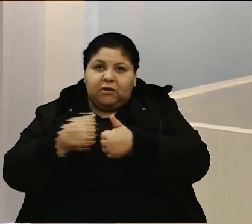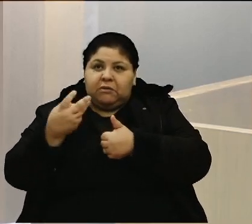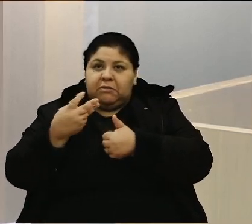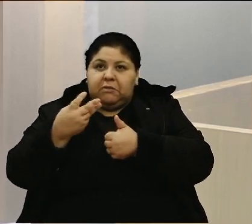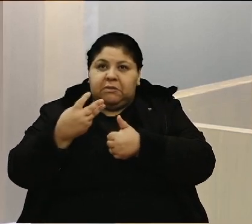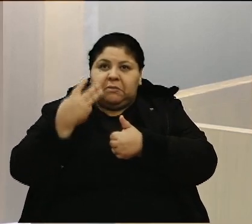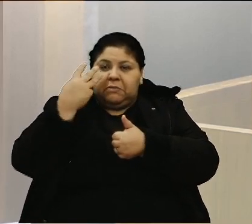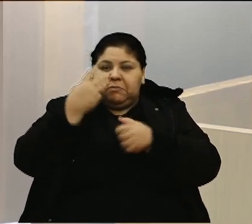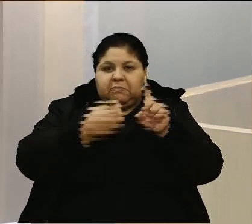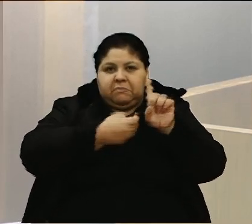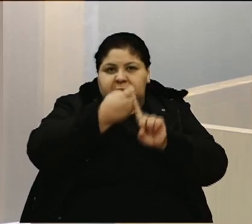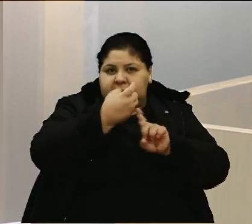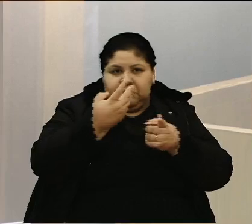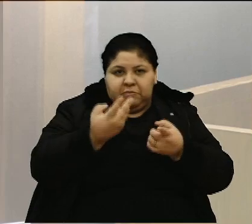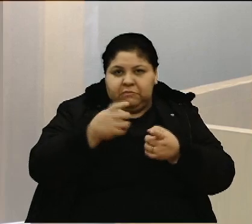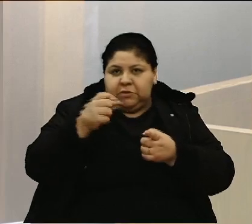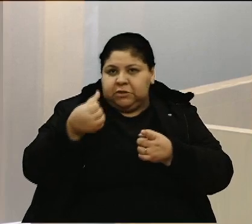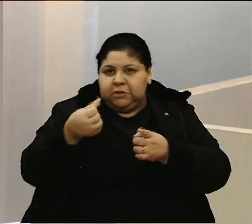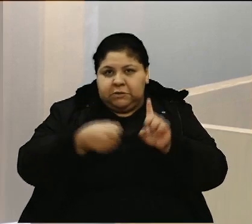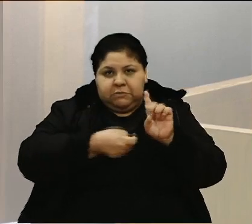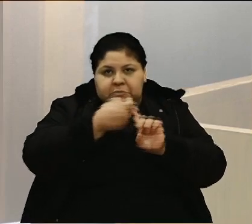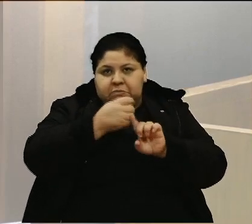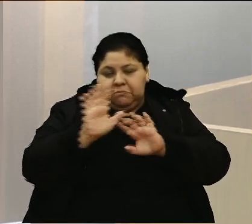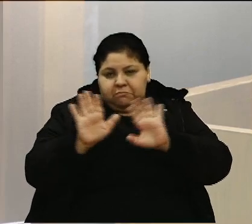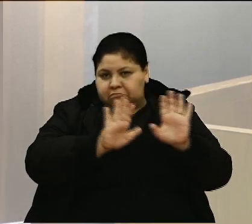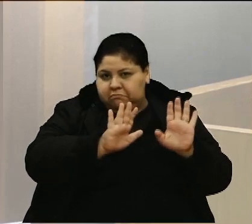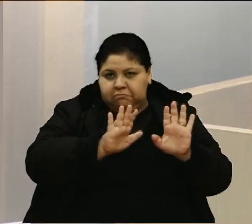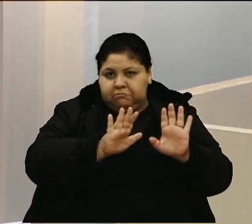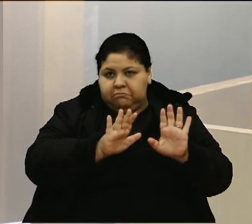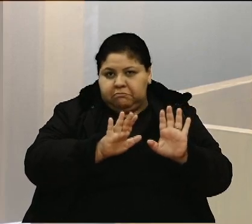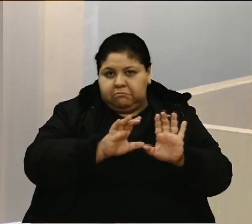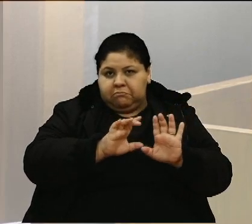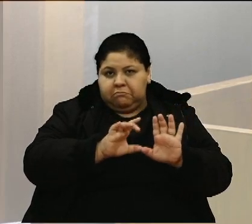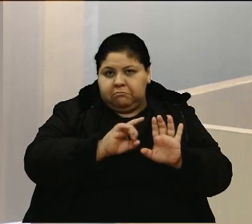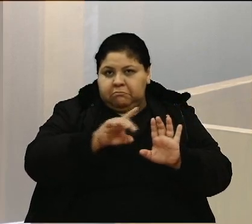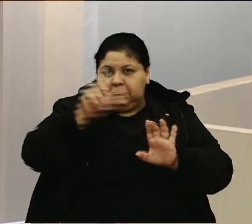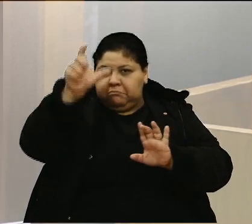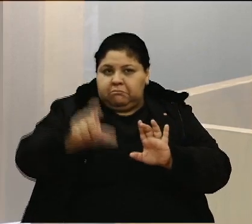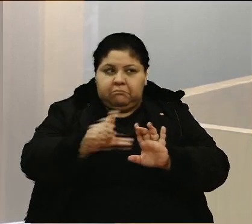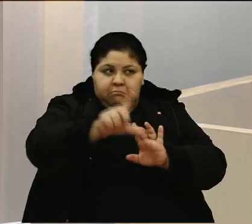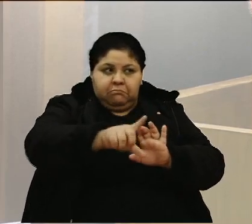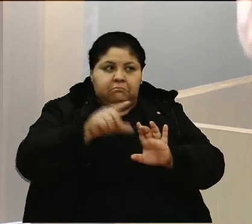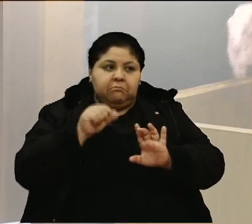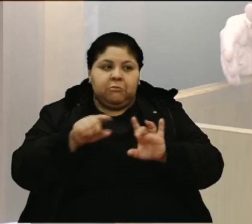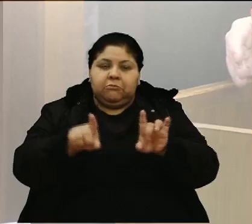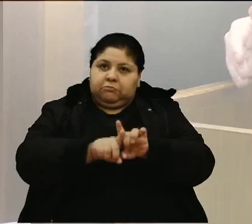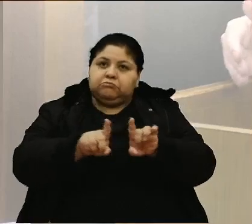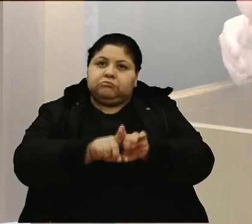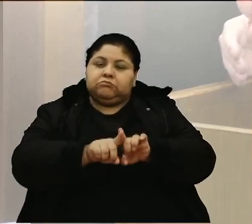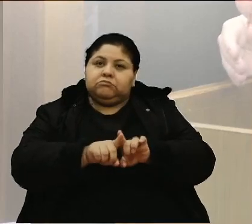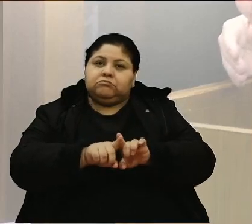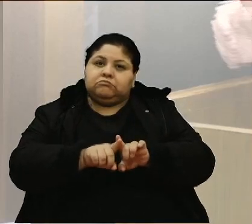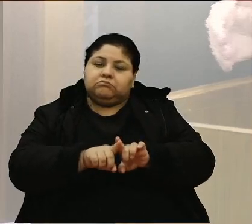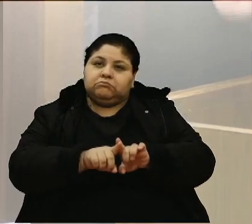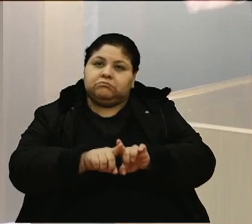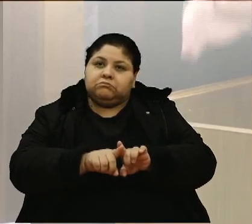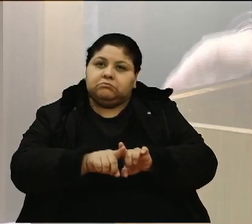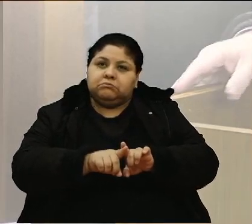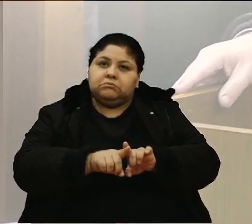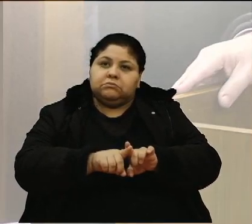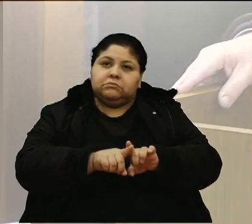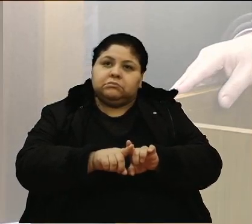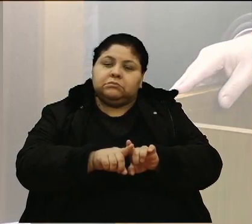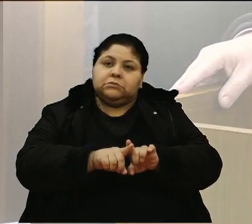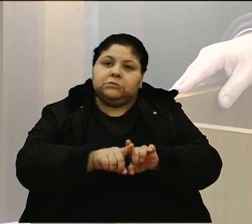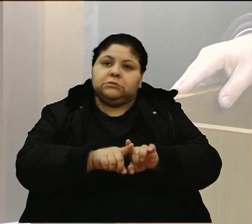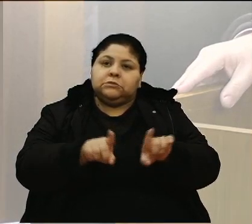meses ou de 6 em 6 meses, conforme a condição de cada paciente. E a doação de plaqueta pode ser feita a cada 15 dias, 15 a